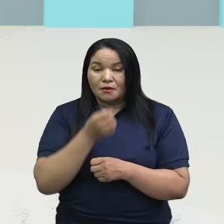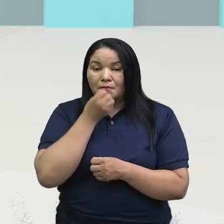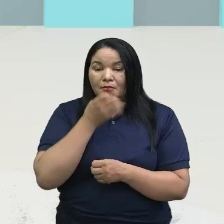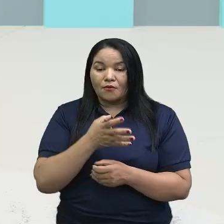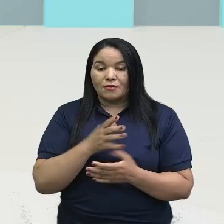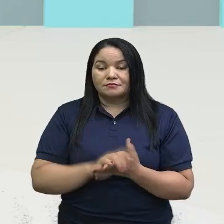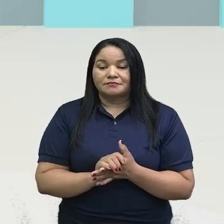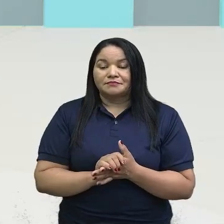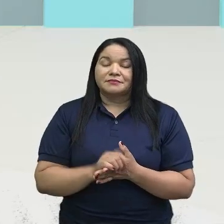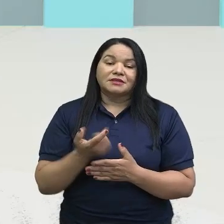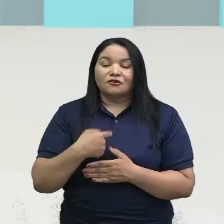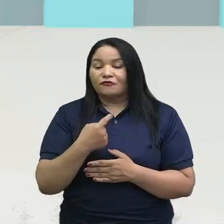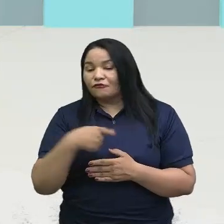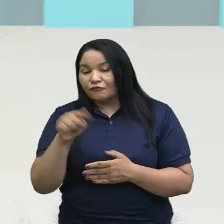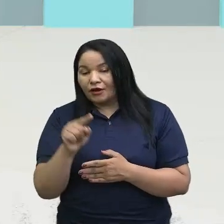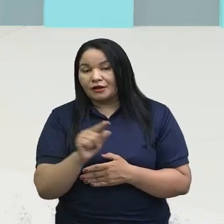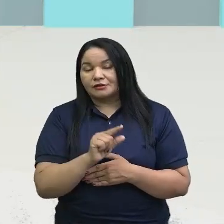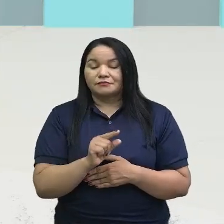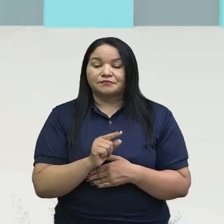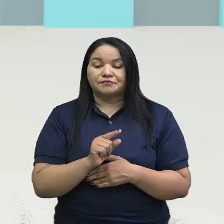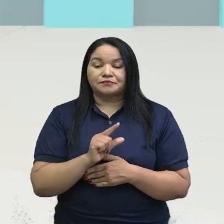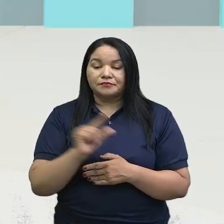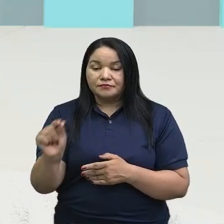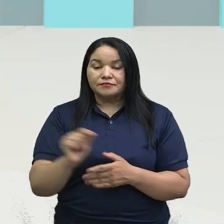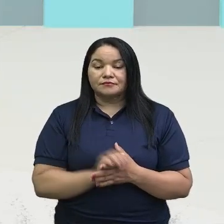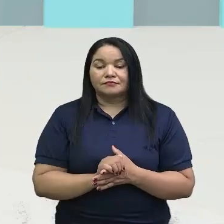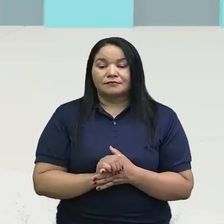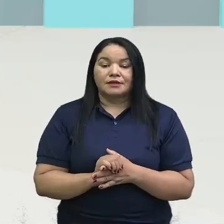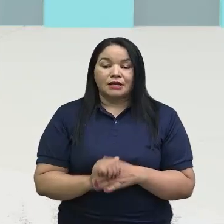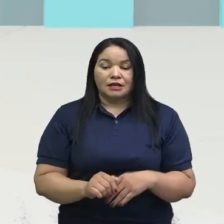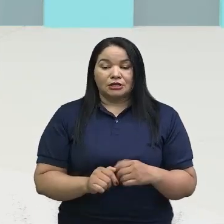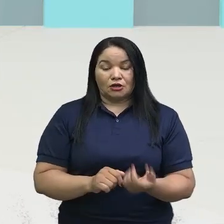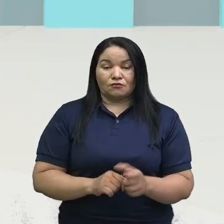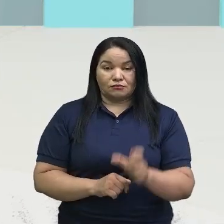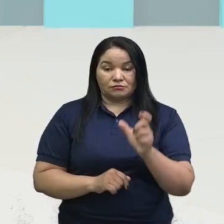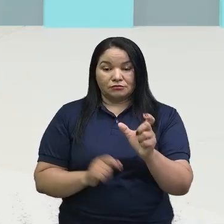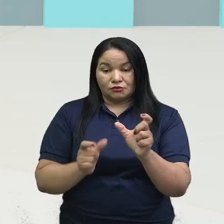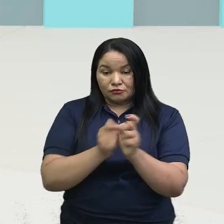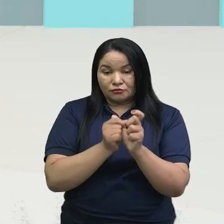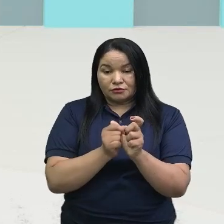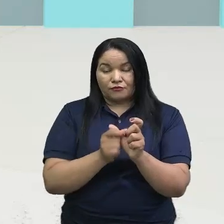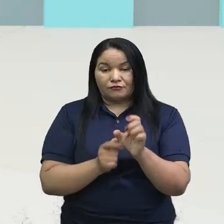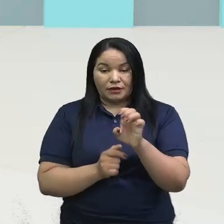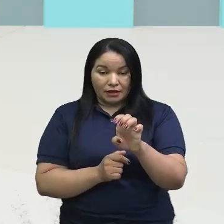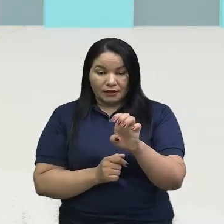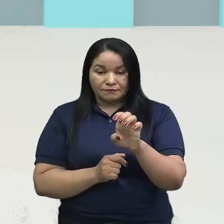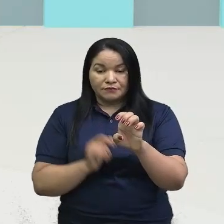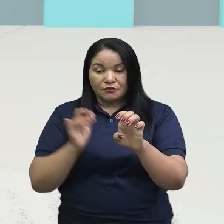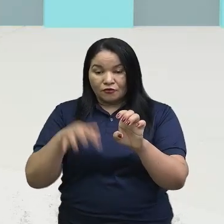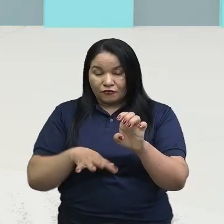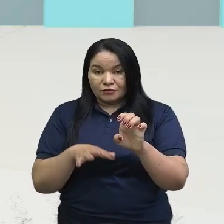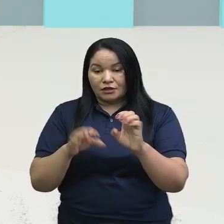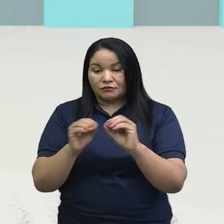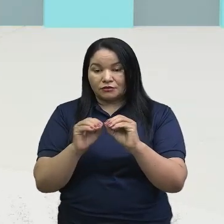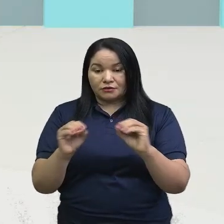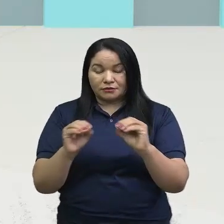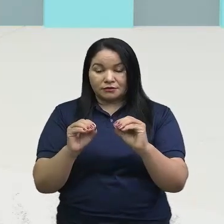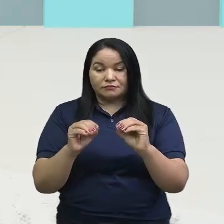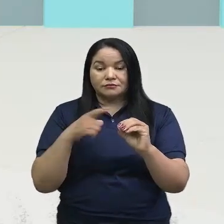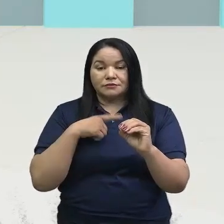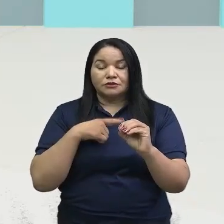E sai mesmo assim. Observe que a conjunção e, aí no final dessa oração, ela